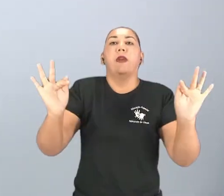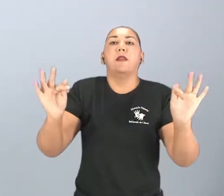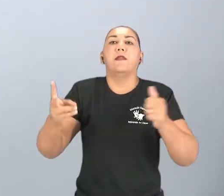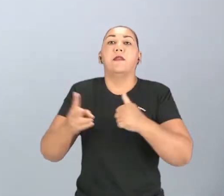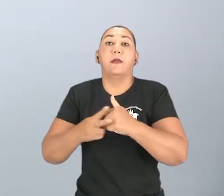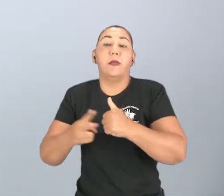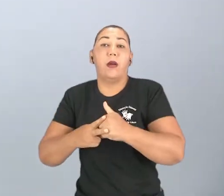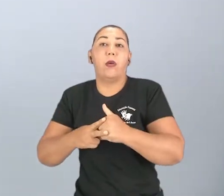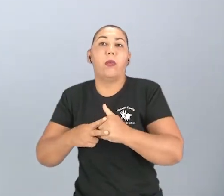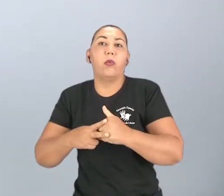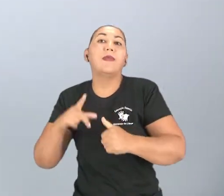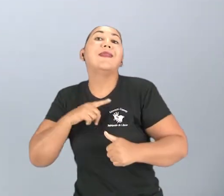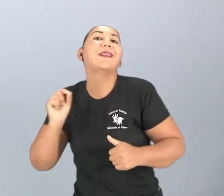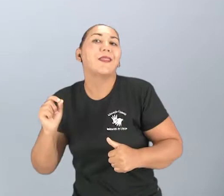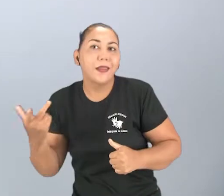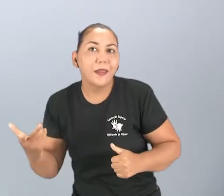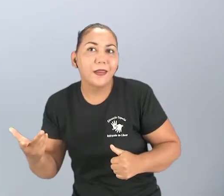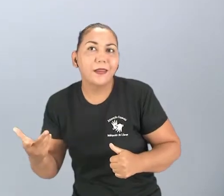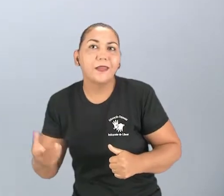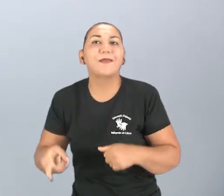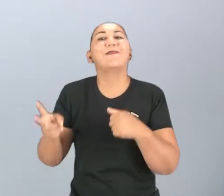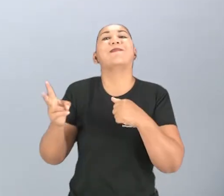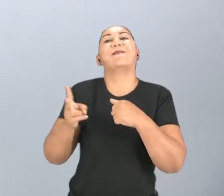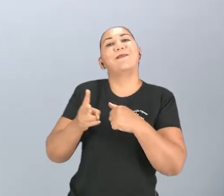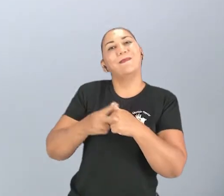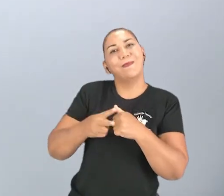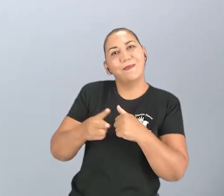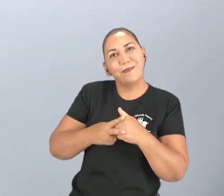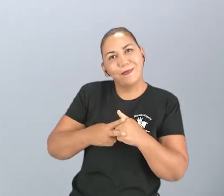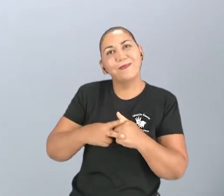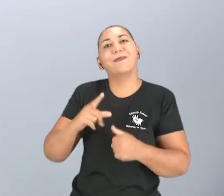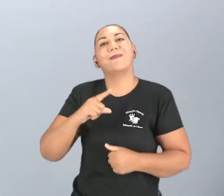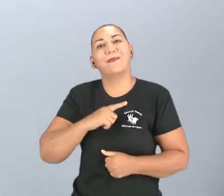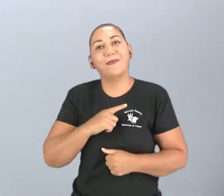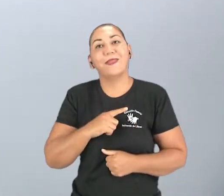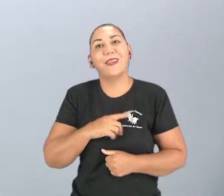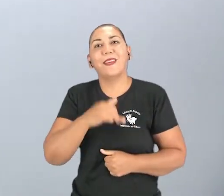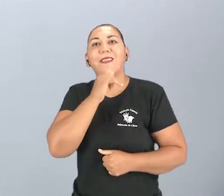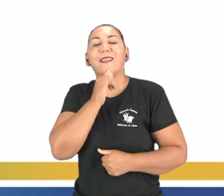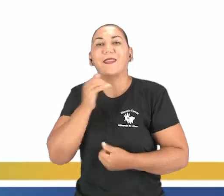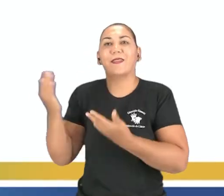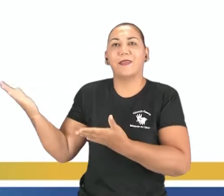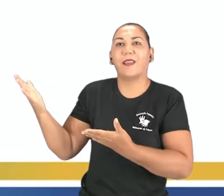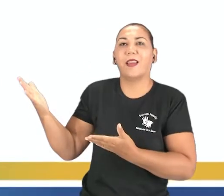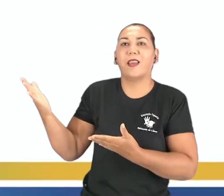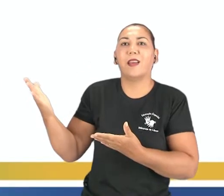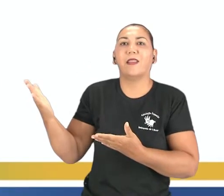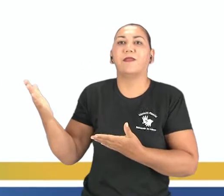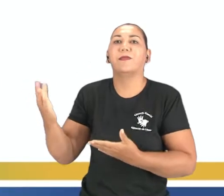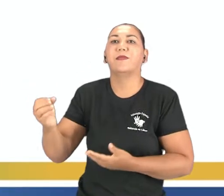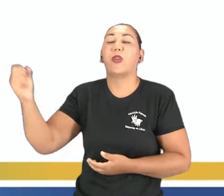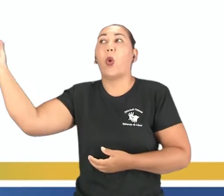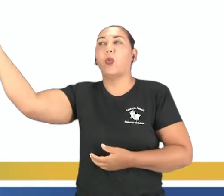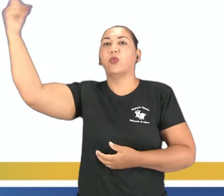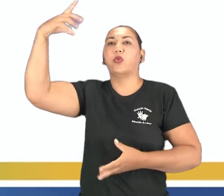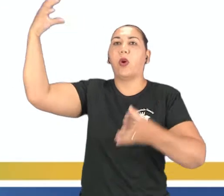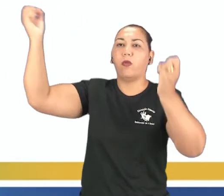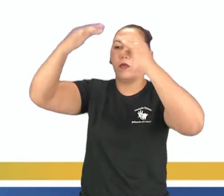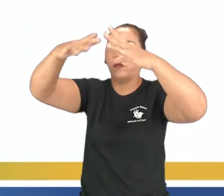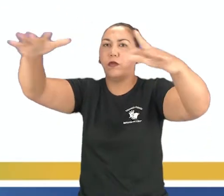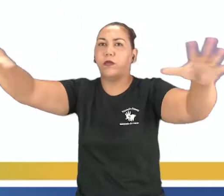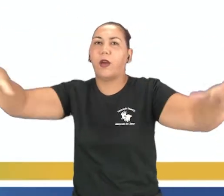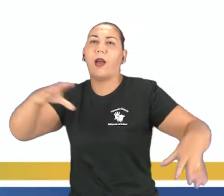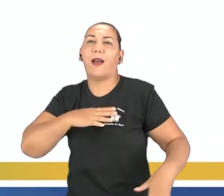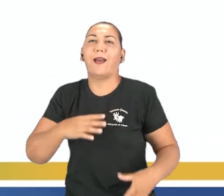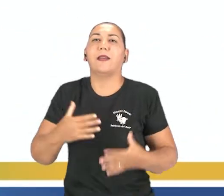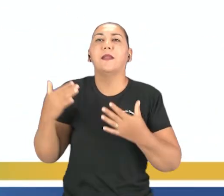quê? Muito bem, tem verbo. Vamos ver os exemplos? O sol ilumina a cidade e aquece